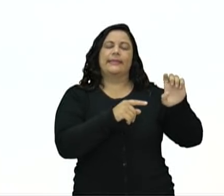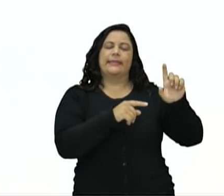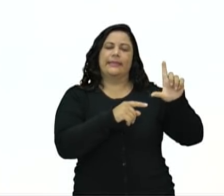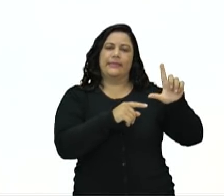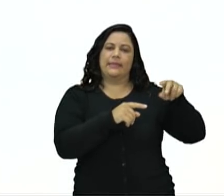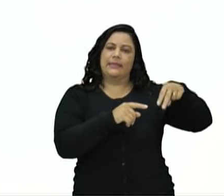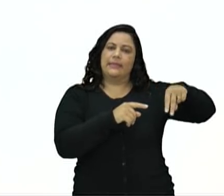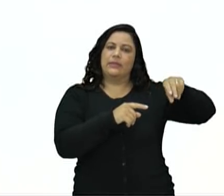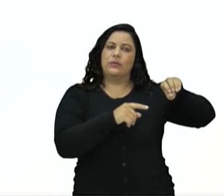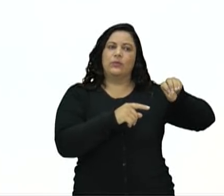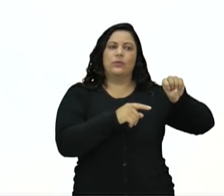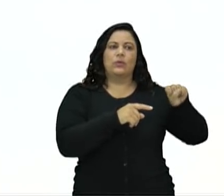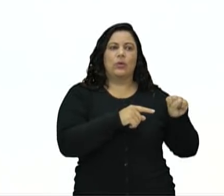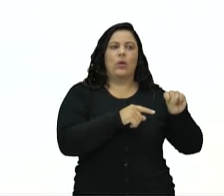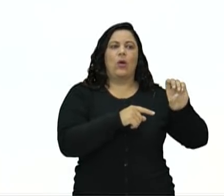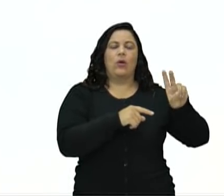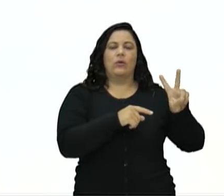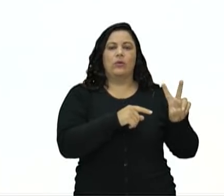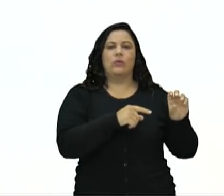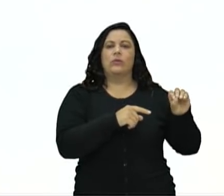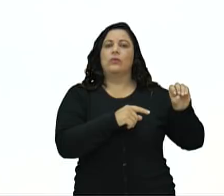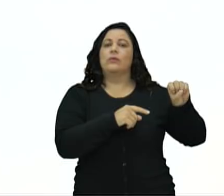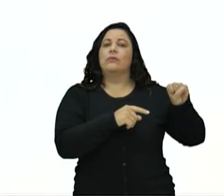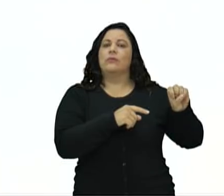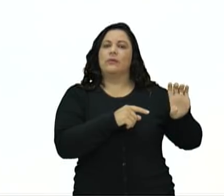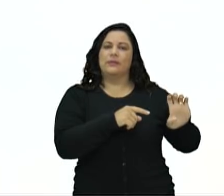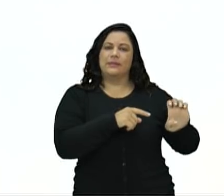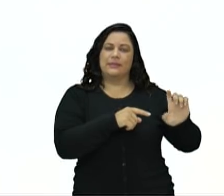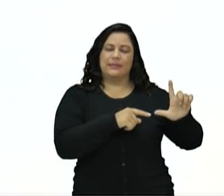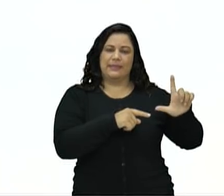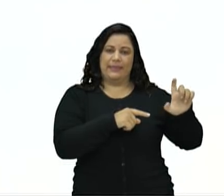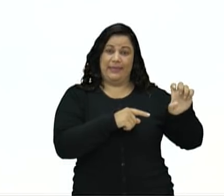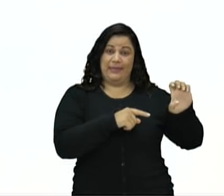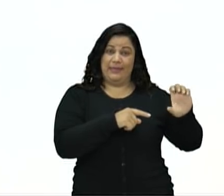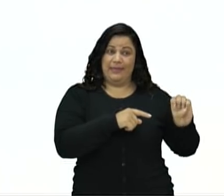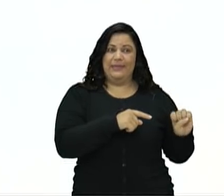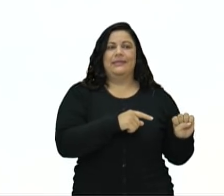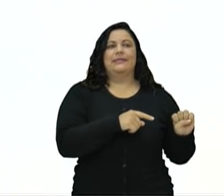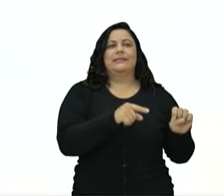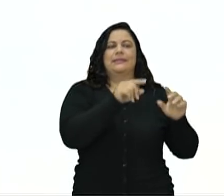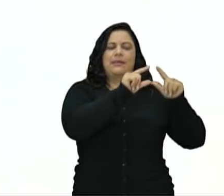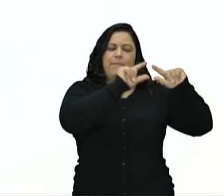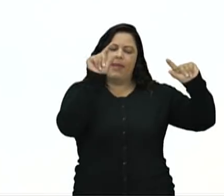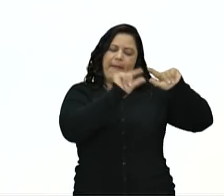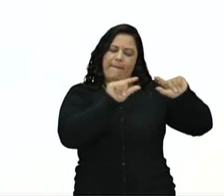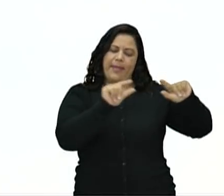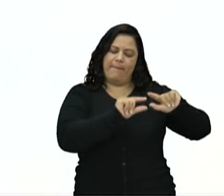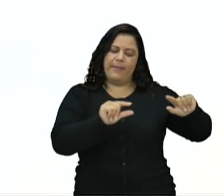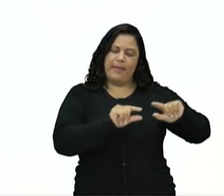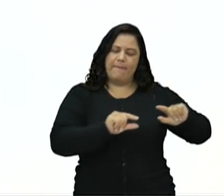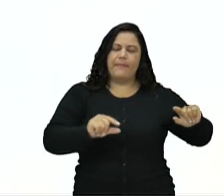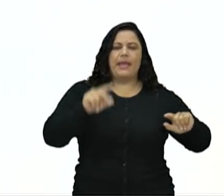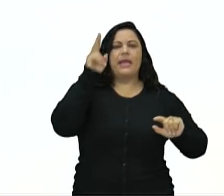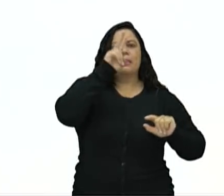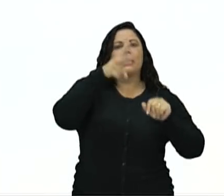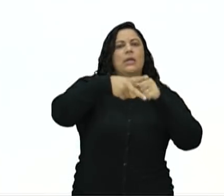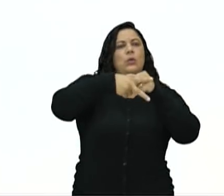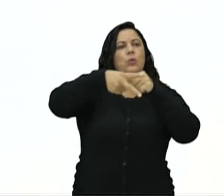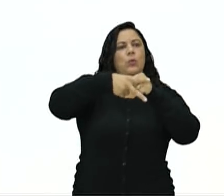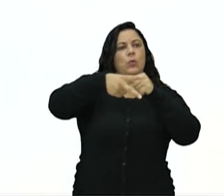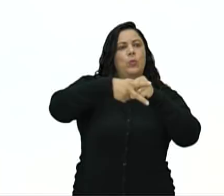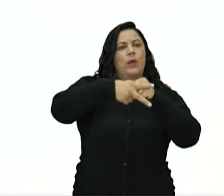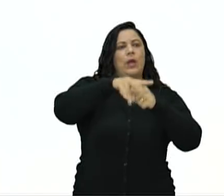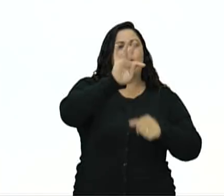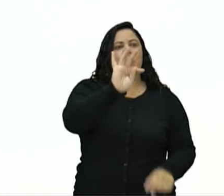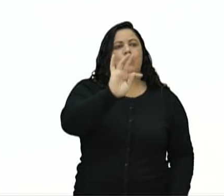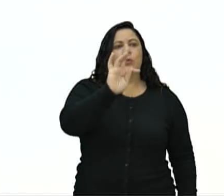do tinheis, para o vós ali, certo? Formando ali uma paroxítona, né? Então, sempre é bom a gente retomar isso, né, para vocês aprenderem